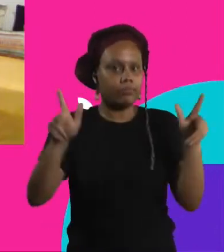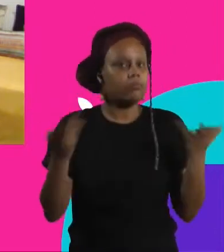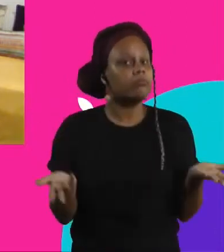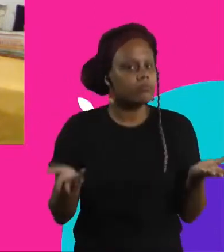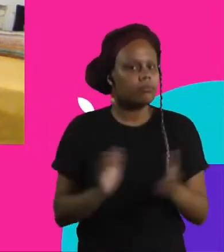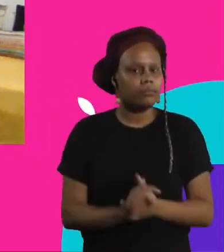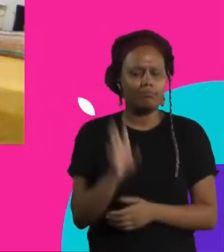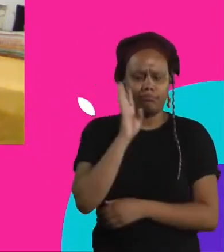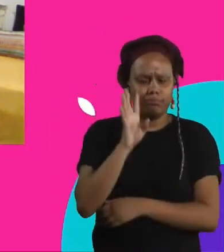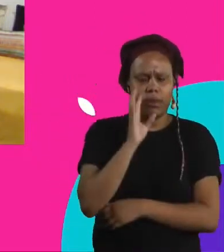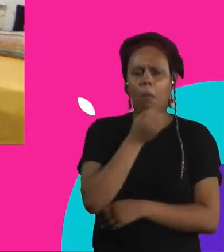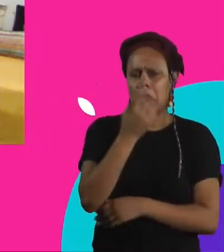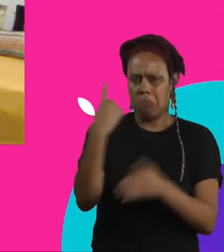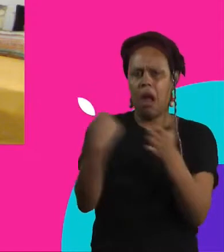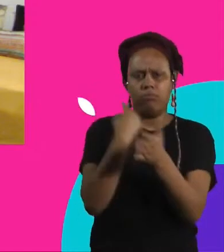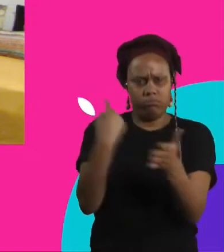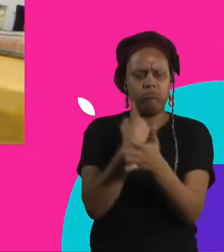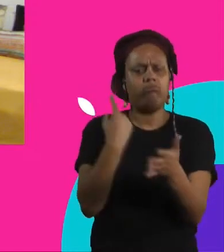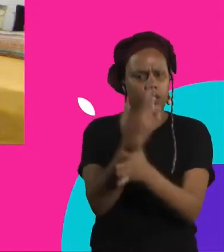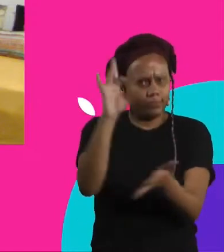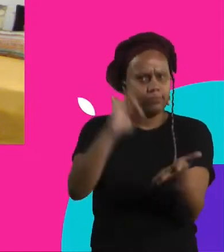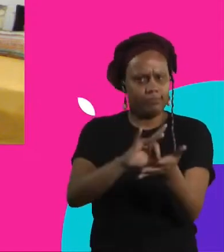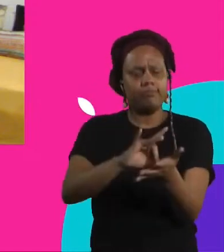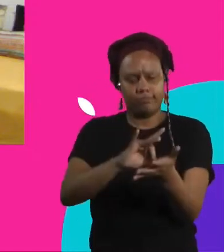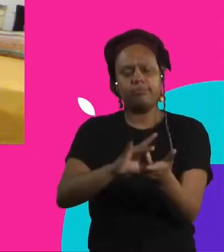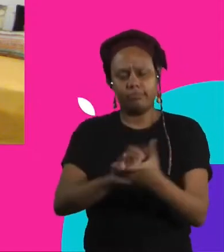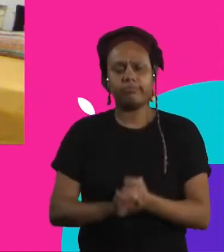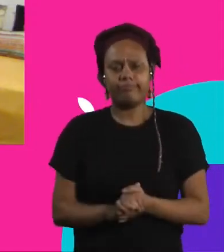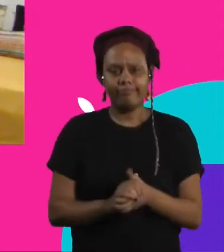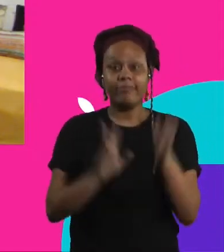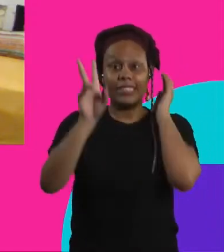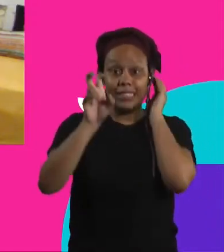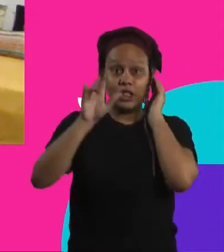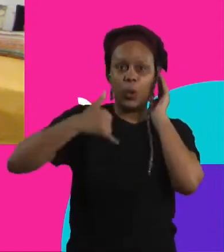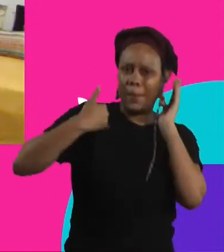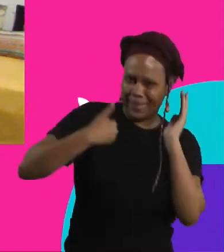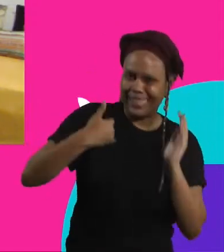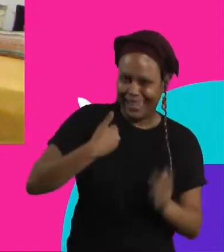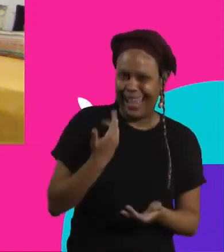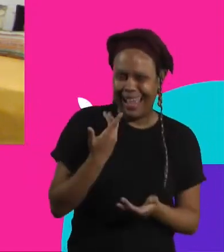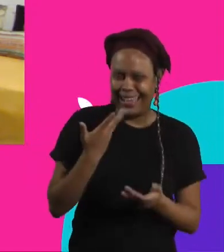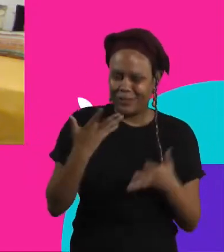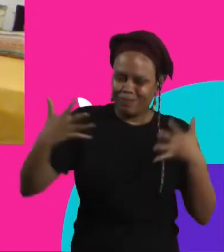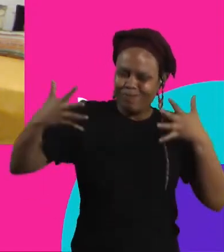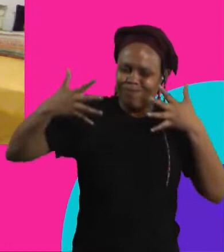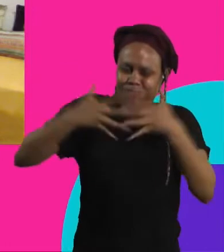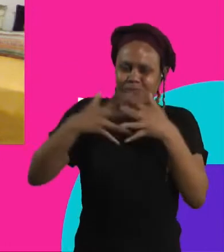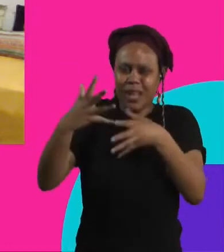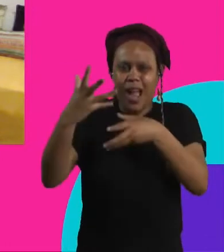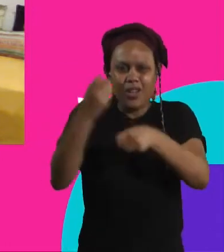Legal, legal. Ótima pergunta, porque de fato a questão da idade, ela se junta e se